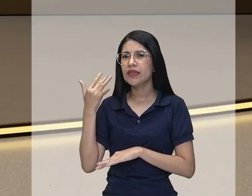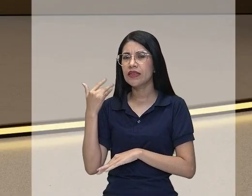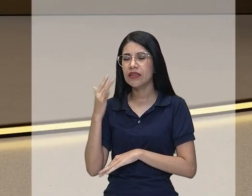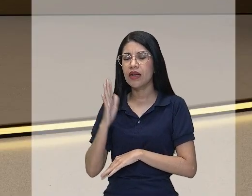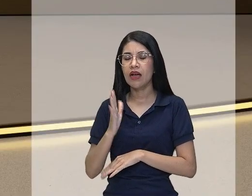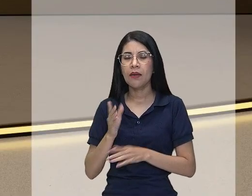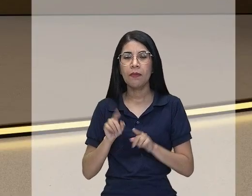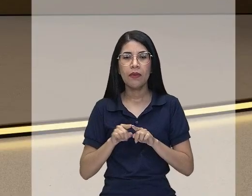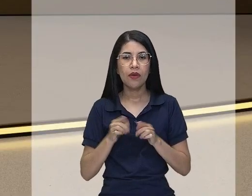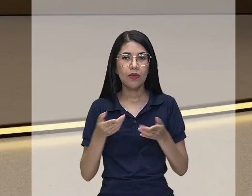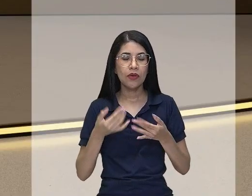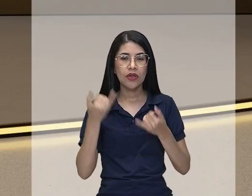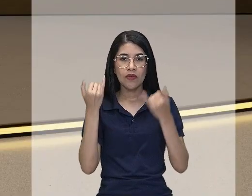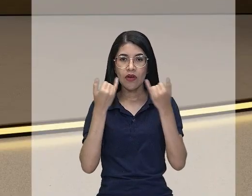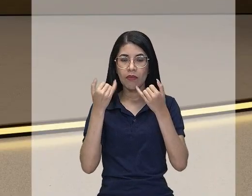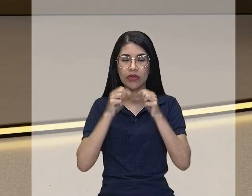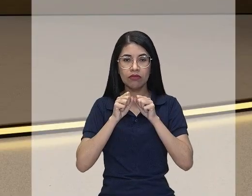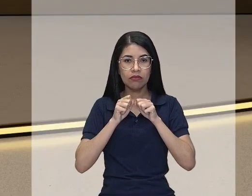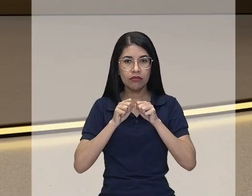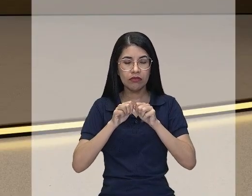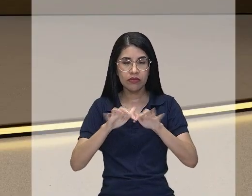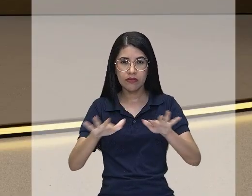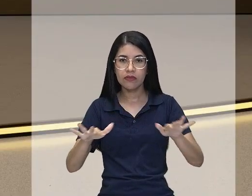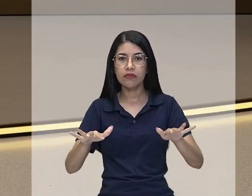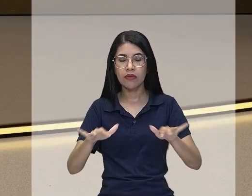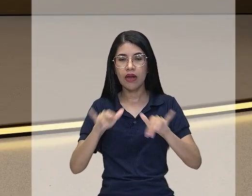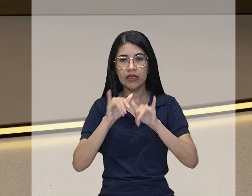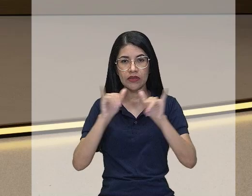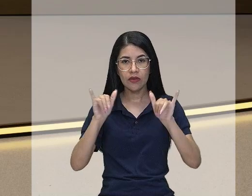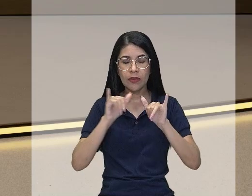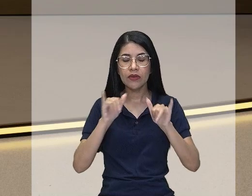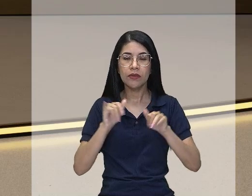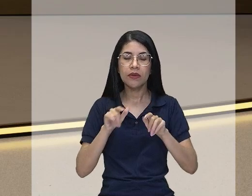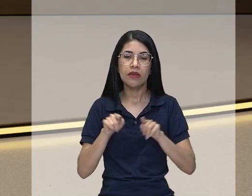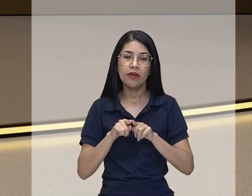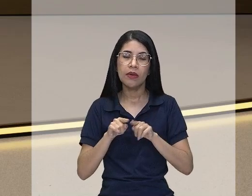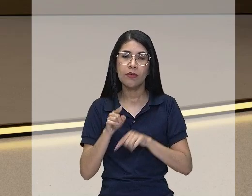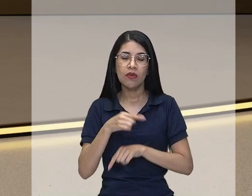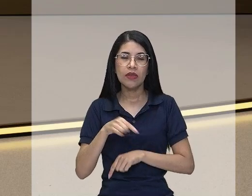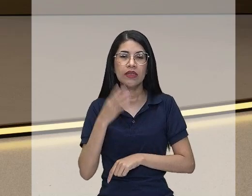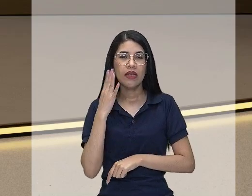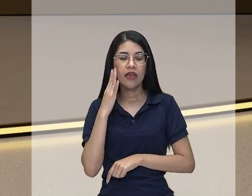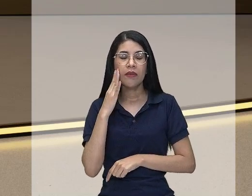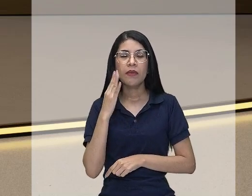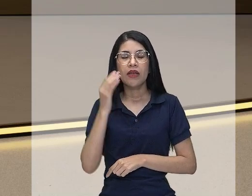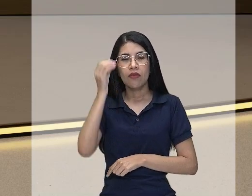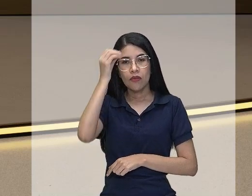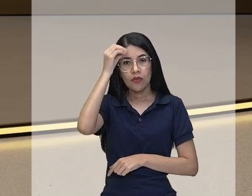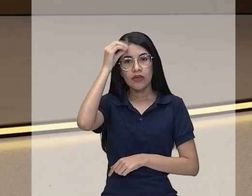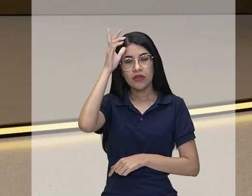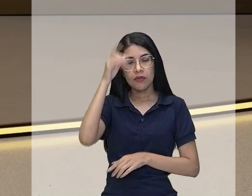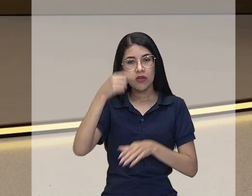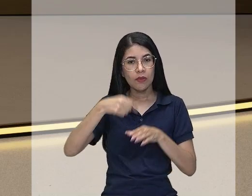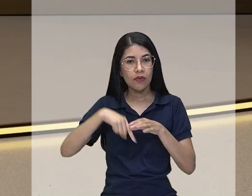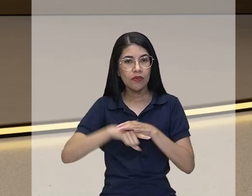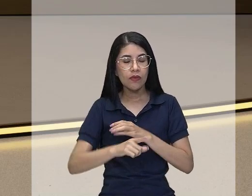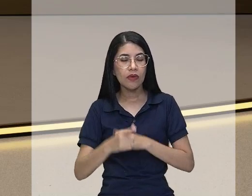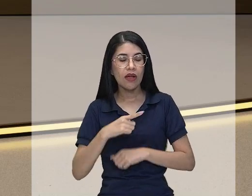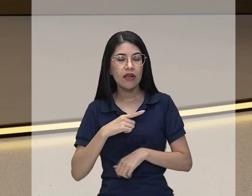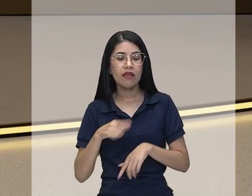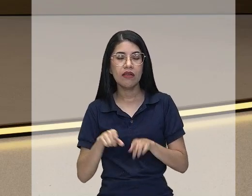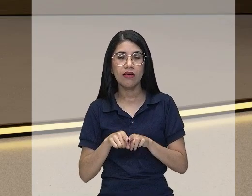ser mais amplamente divulgada para você saber, ter um conhecimento mais profundo. Mas nós temos